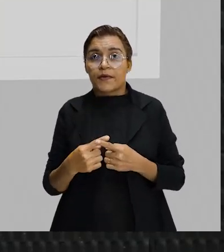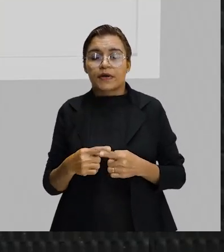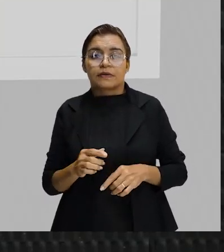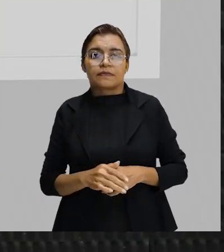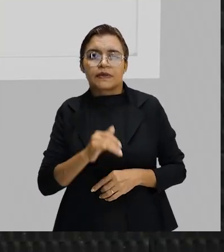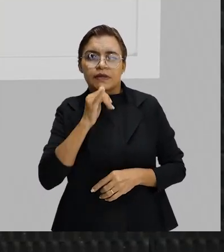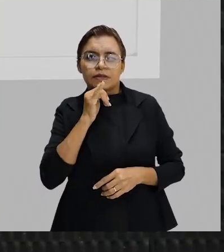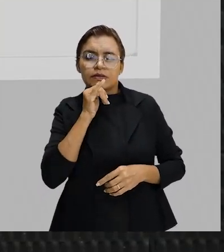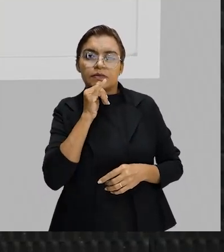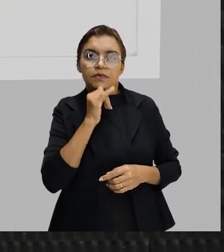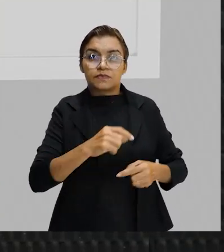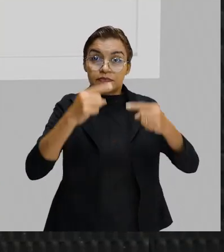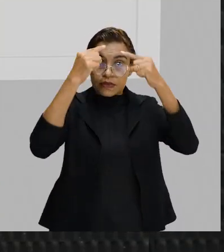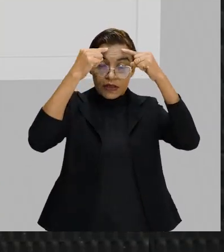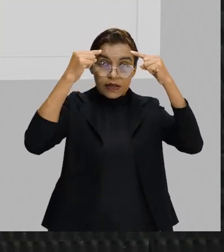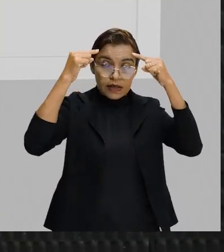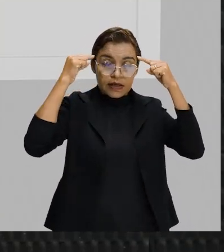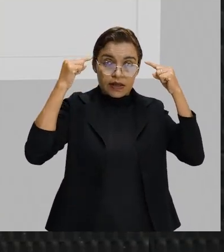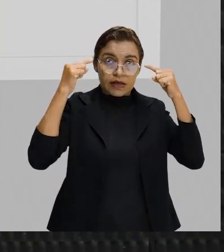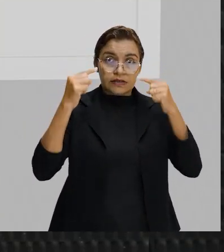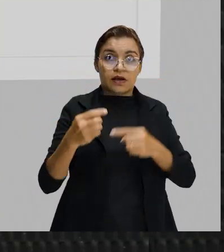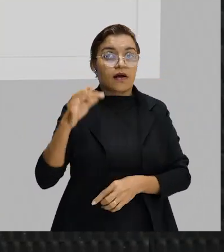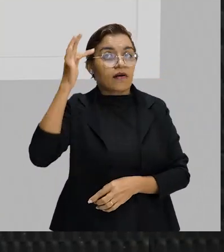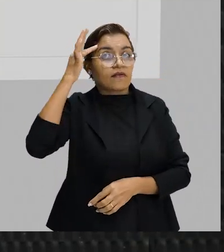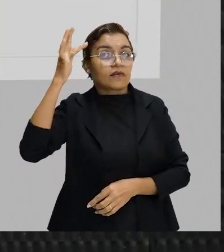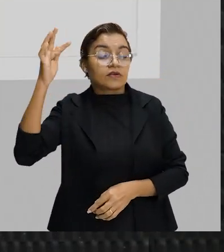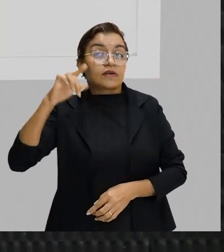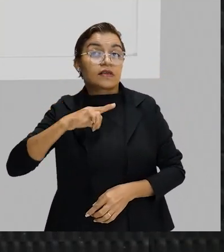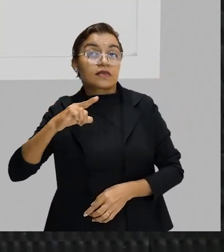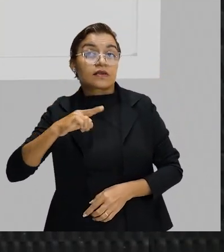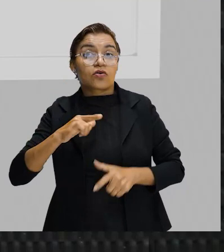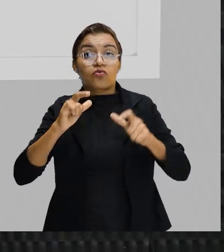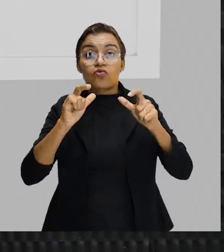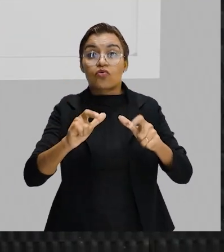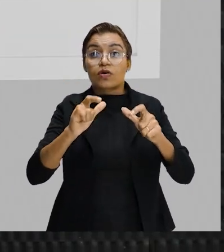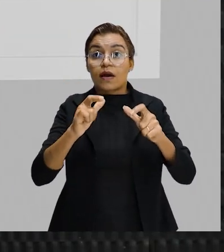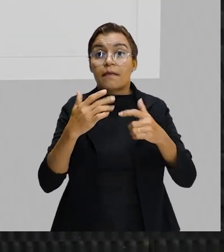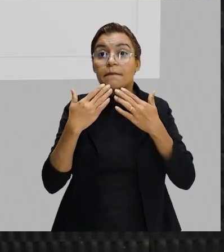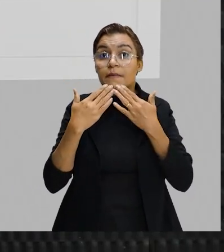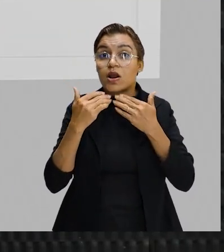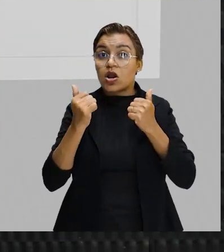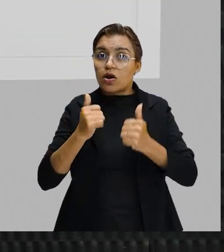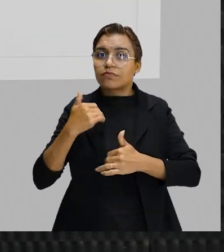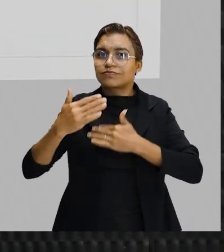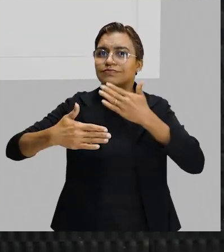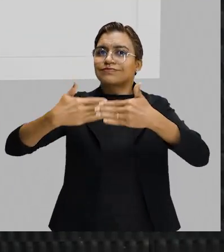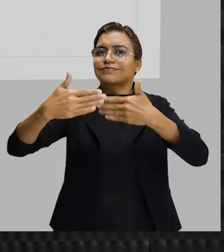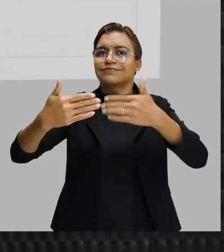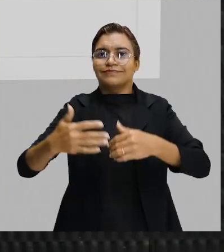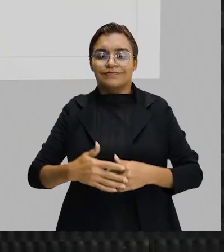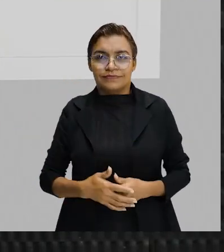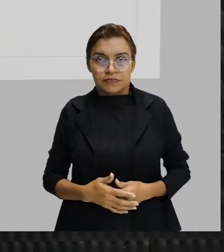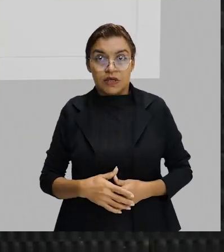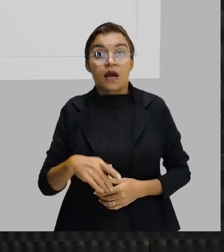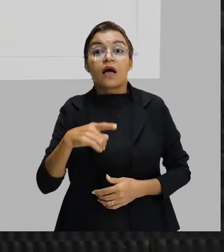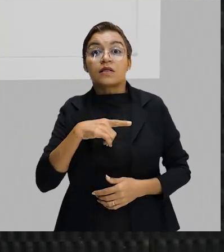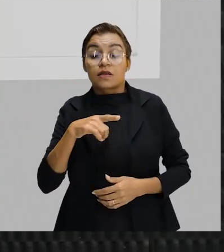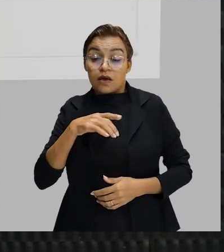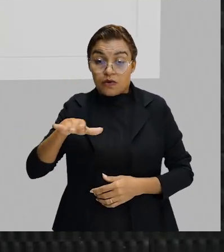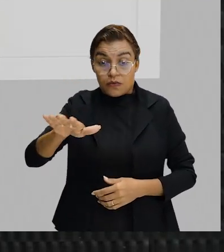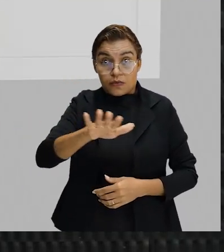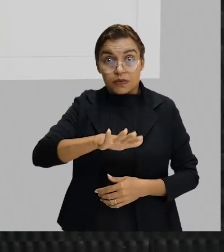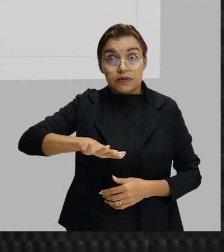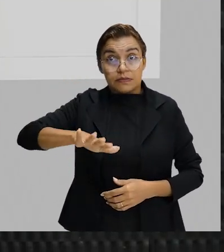na Hélade, por exemplo, a filosofia encontrou um terreno mais fértil, tá certo? Nós temos este espaço